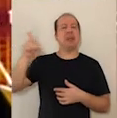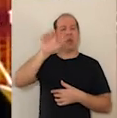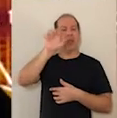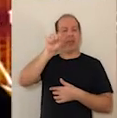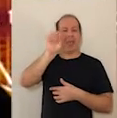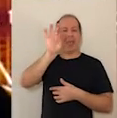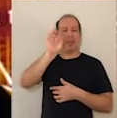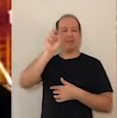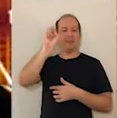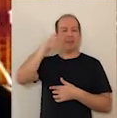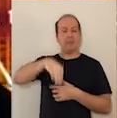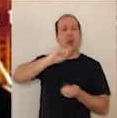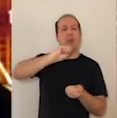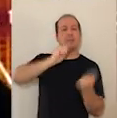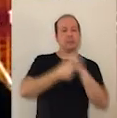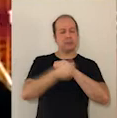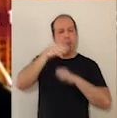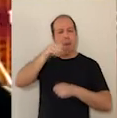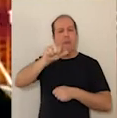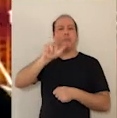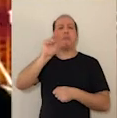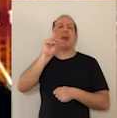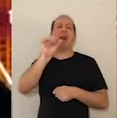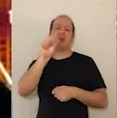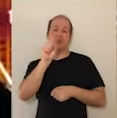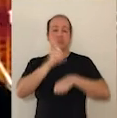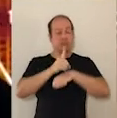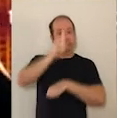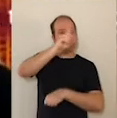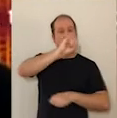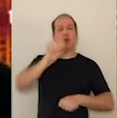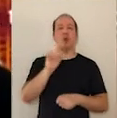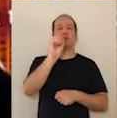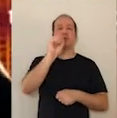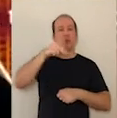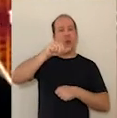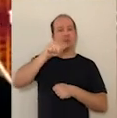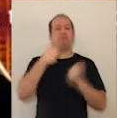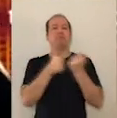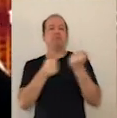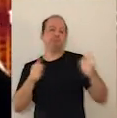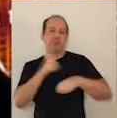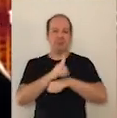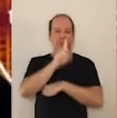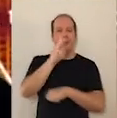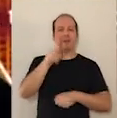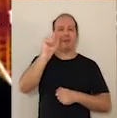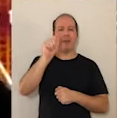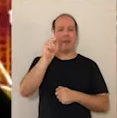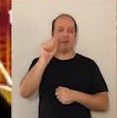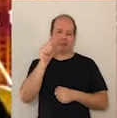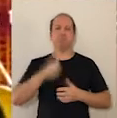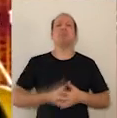Zweig. Adaptação Marcos Daúde. Direção Joana Albuquerque. Assistência de direção Cacá